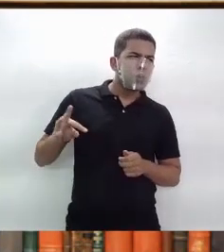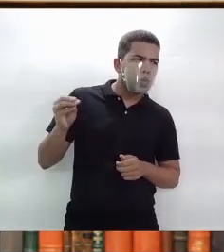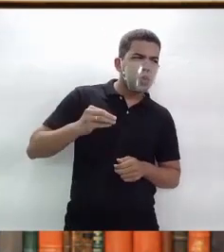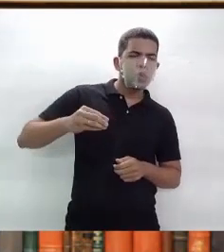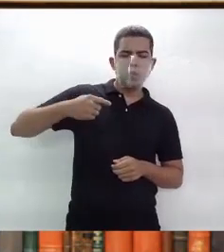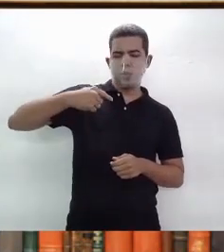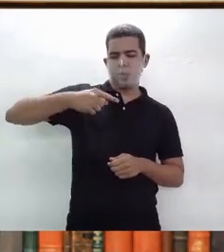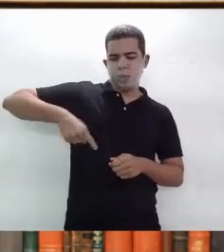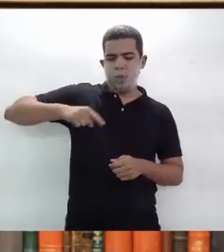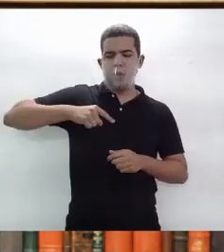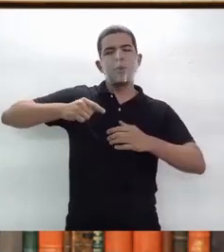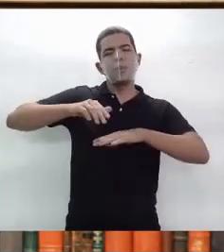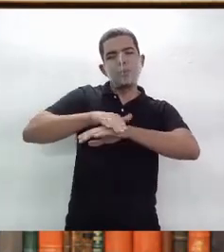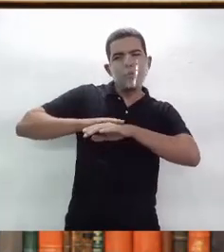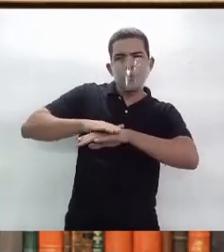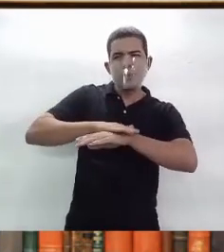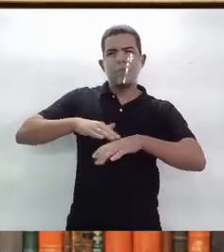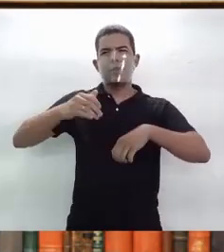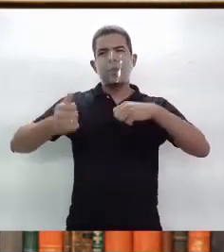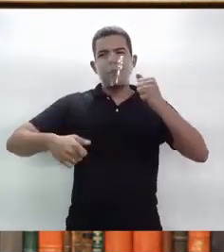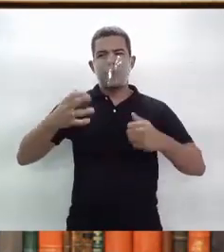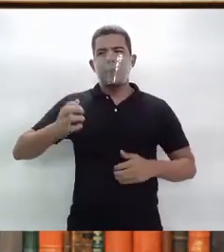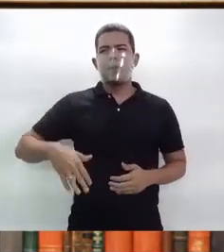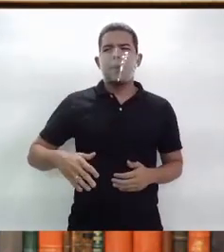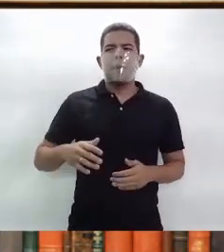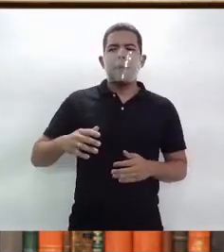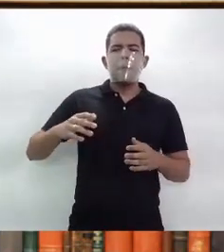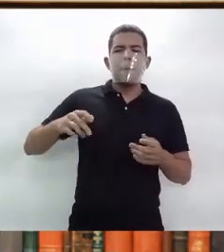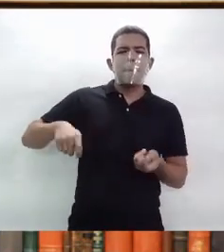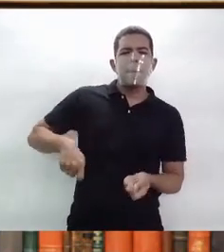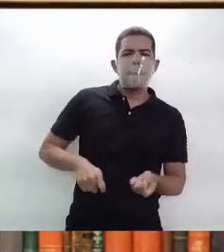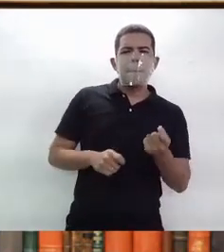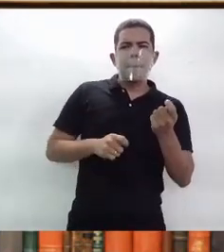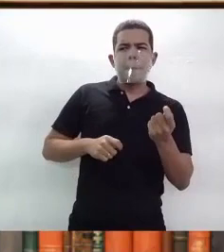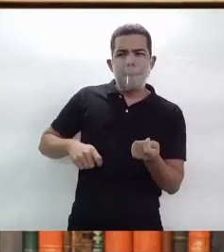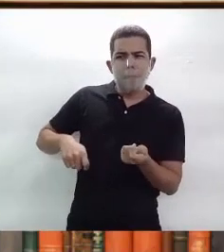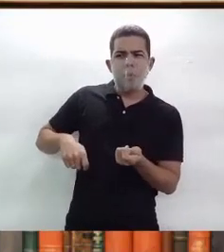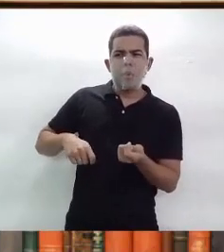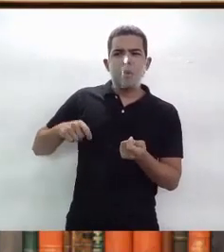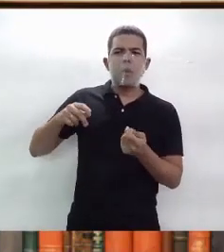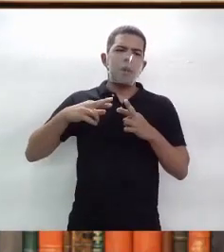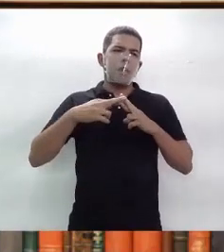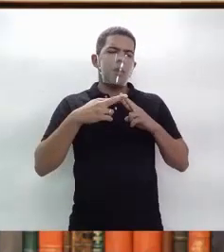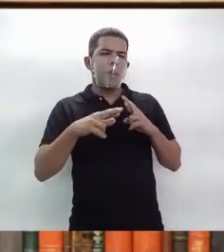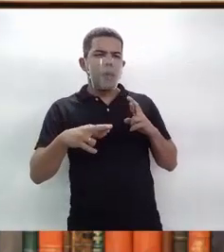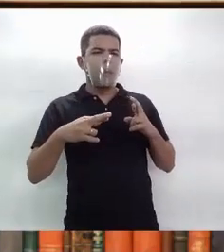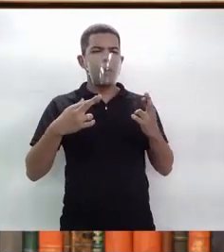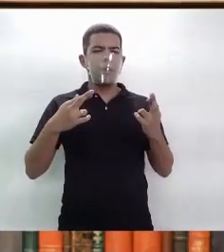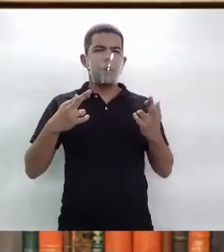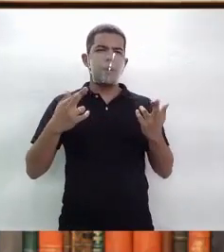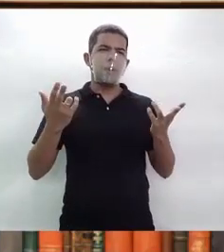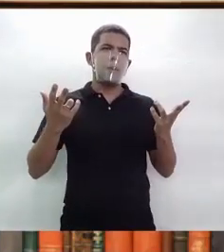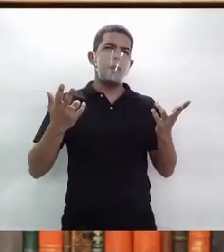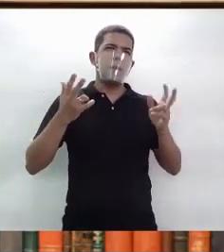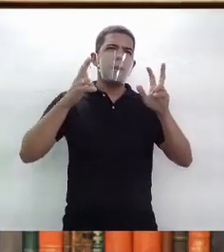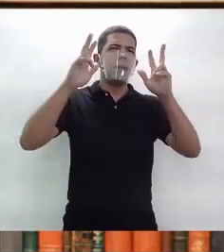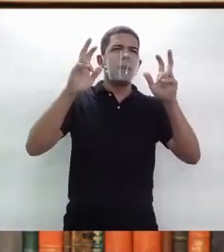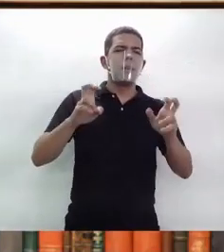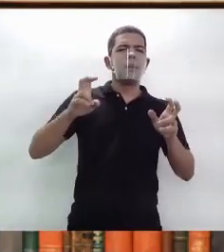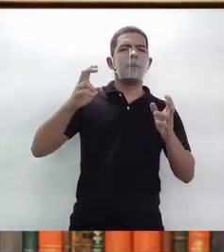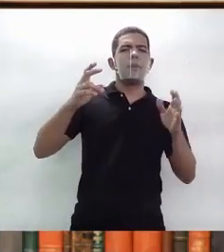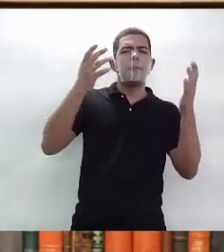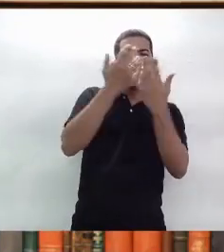conversou hoje, a gente pode perceber que o maracatu, a religiosidade, a questão de